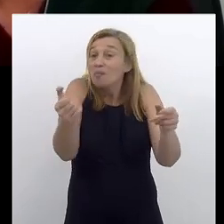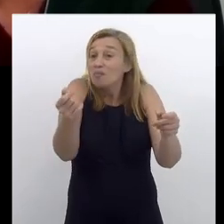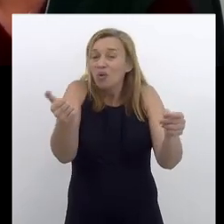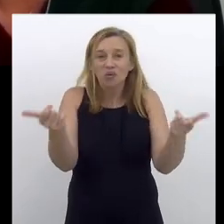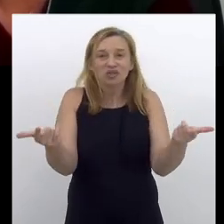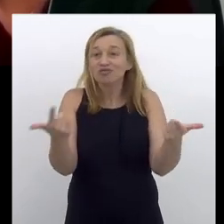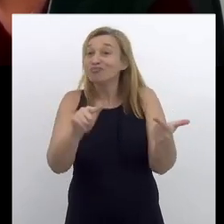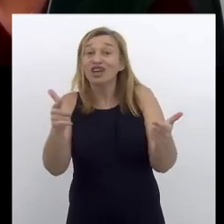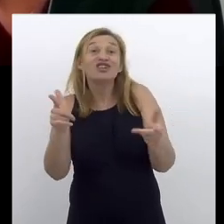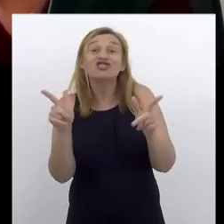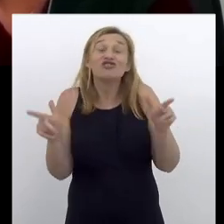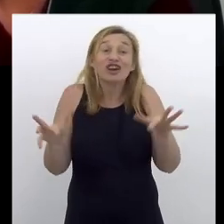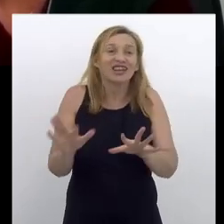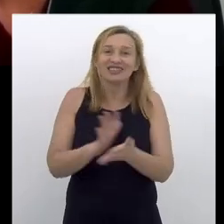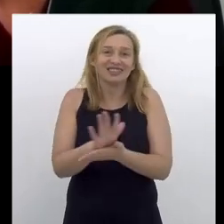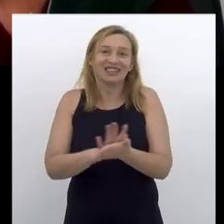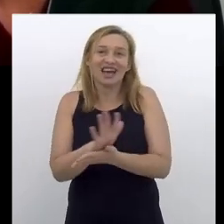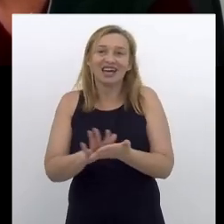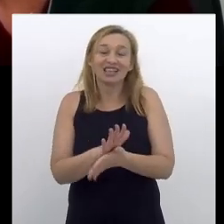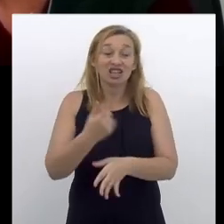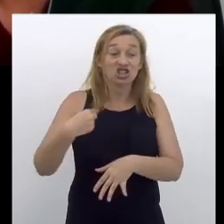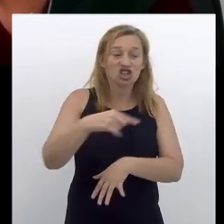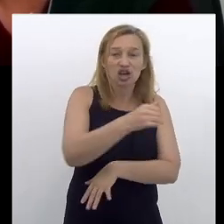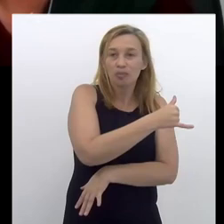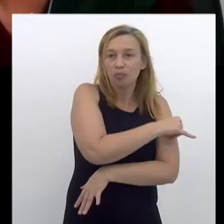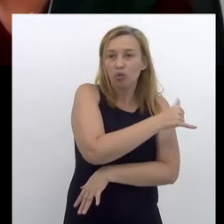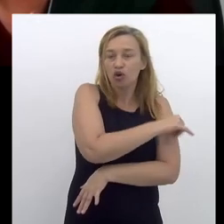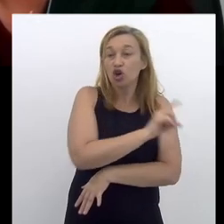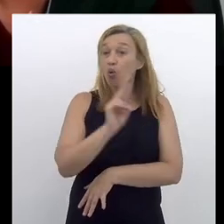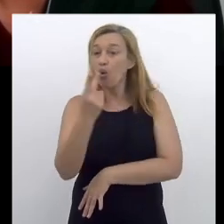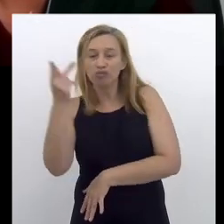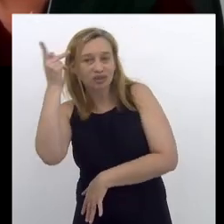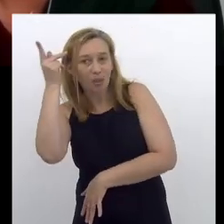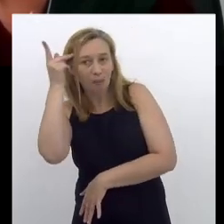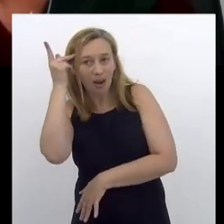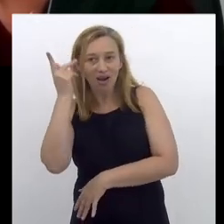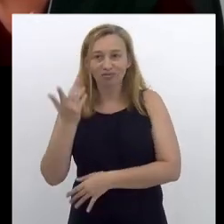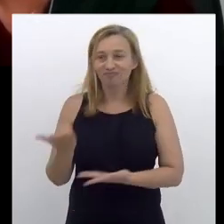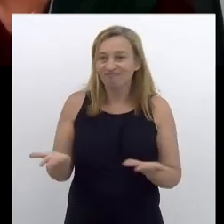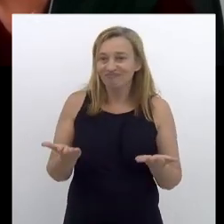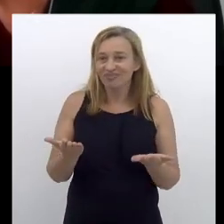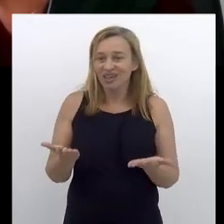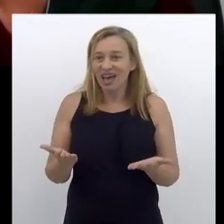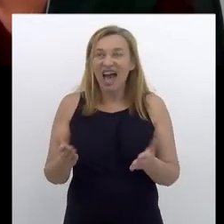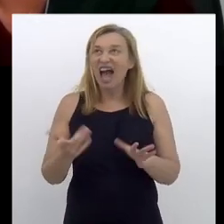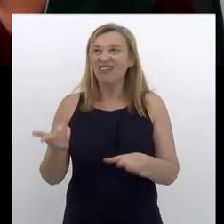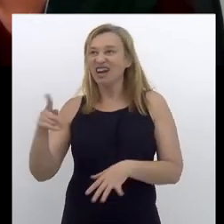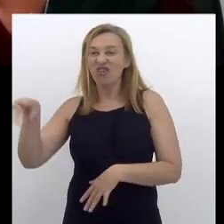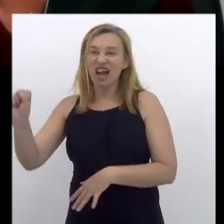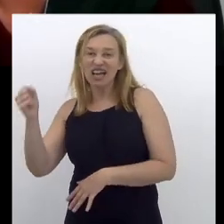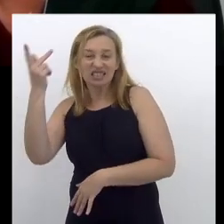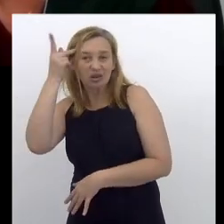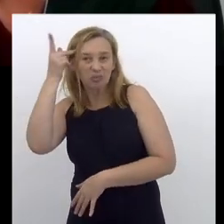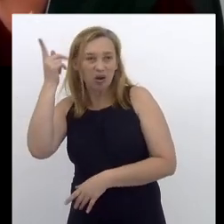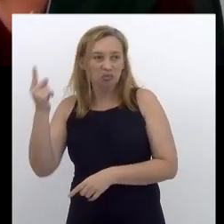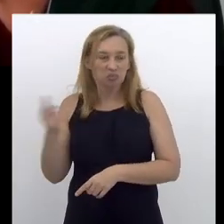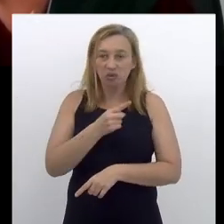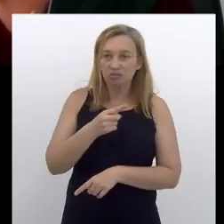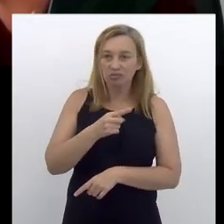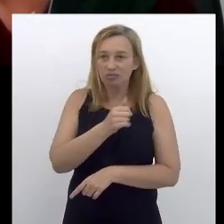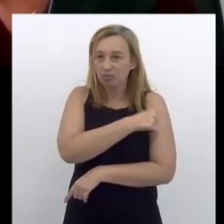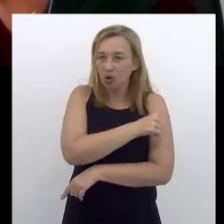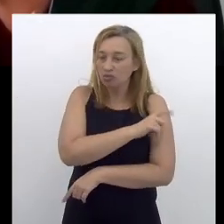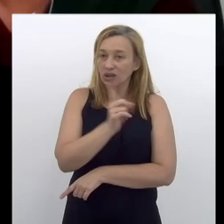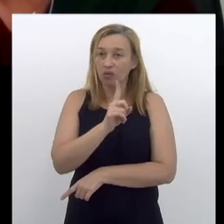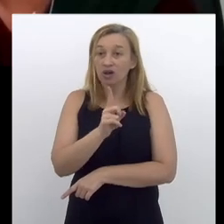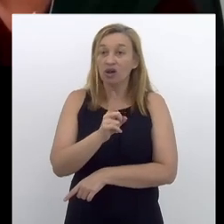pina, não há diferença nenhuma entre levar para o Rio ou para São Paulo. Não, aqueles que falarem, ah, vai levar o gás que está em São Paulo para o Rio.